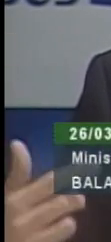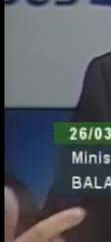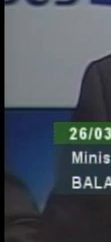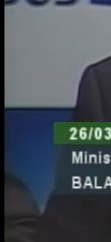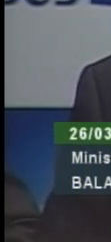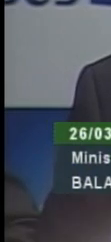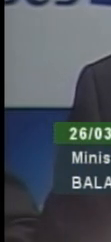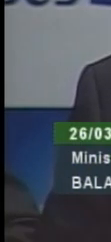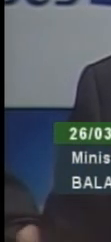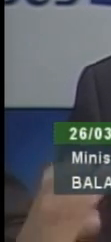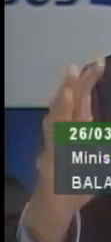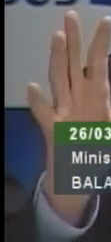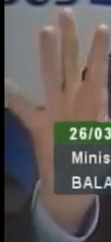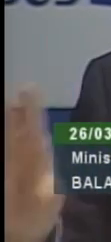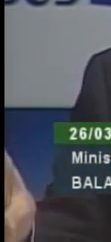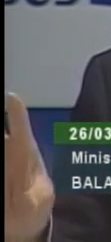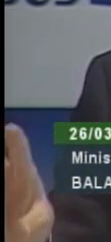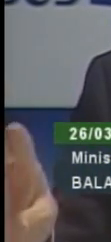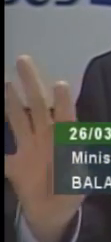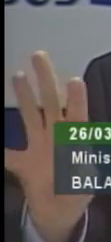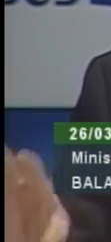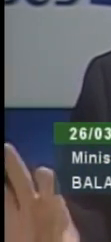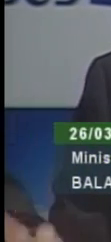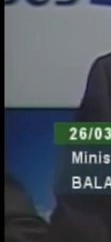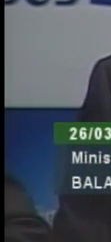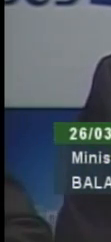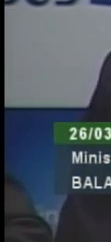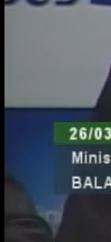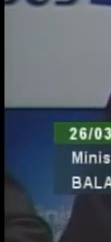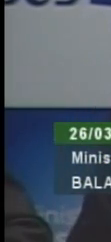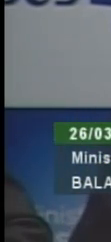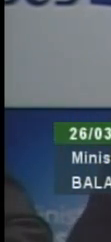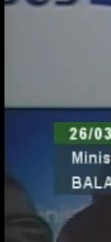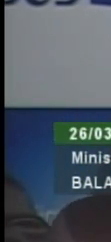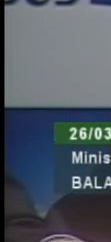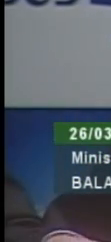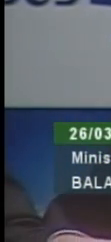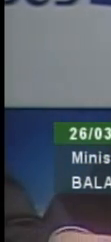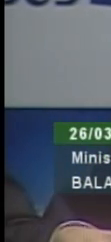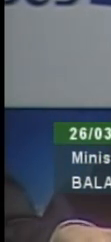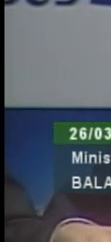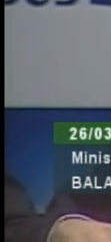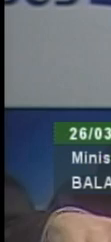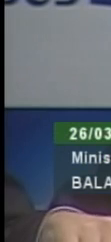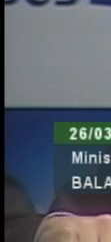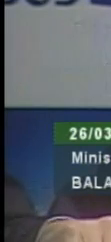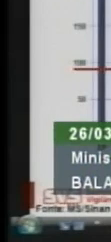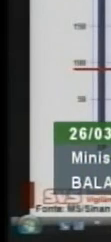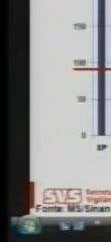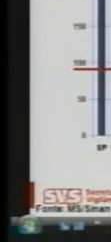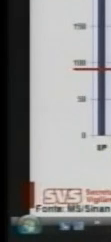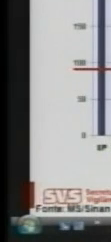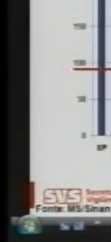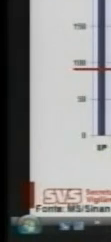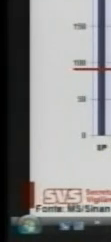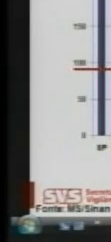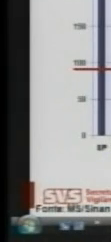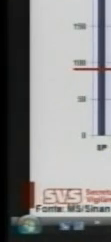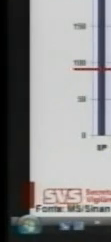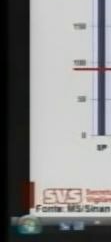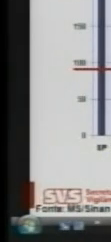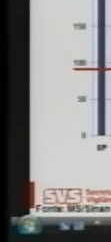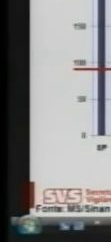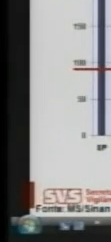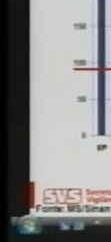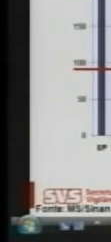estados que tem menor. Por isso que uma série de ações específicas para esse grupo está sendo utilizada. Pode passar. Também indígena,